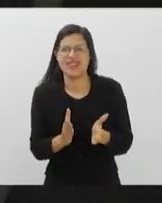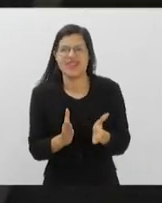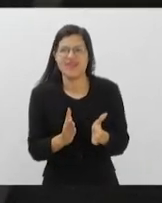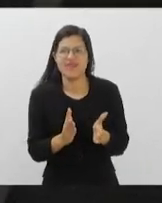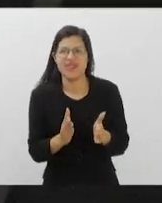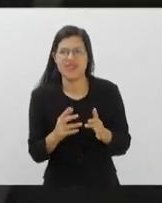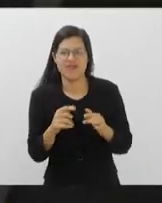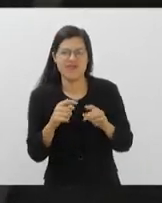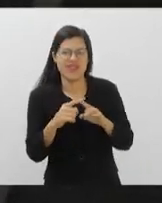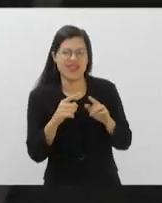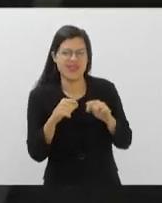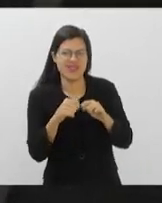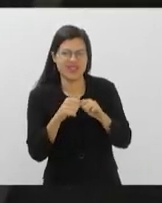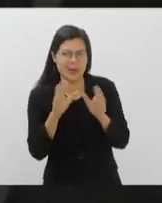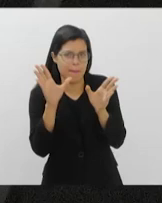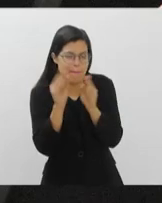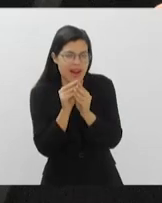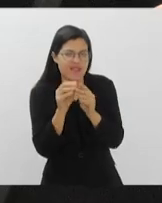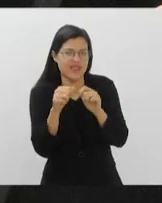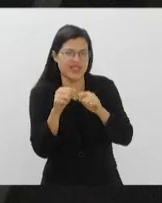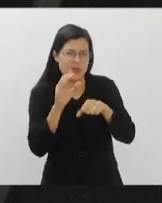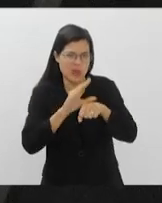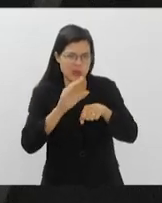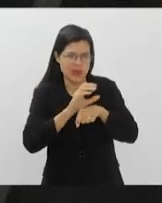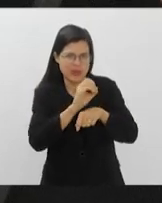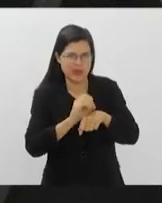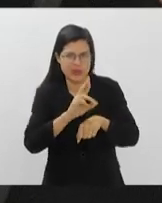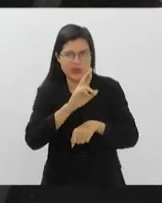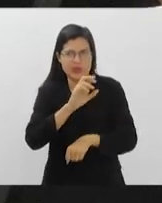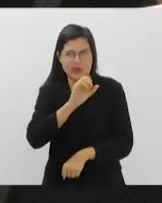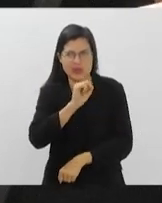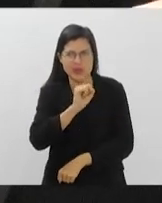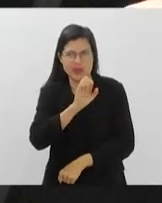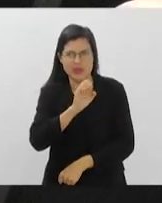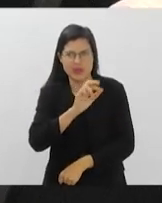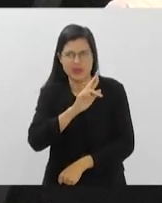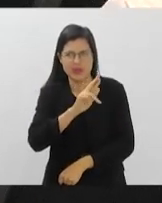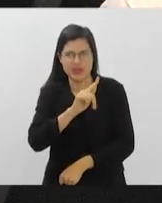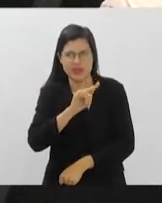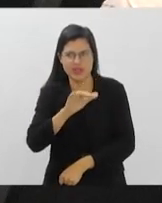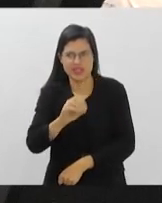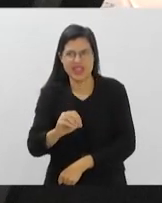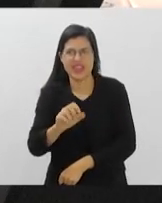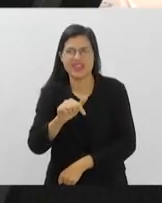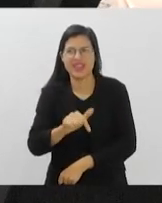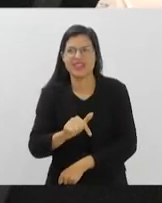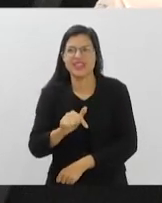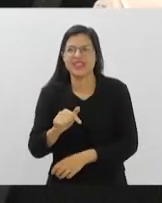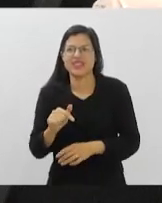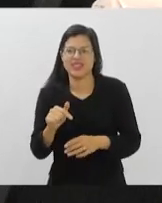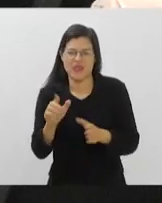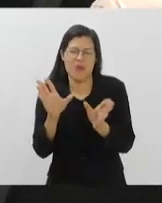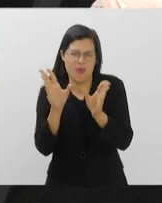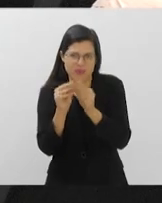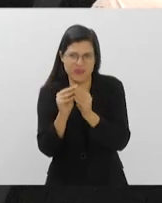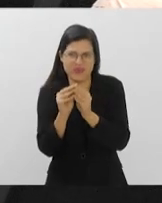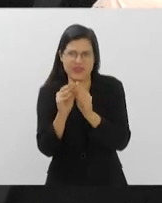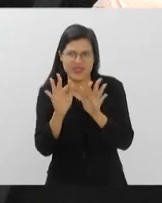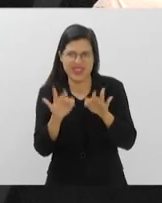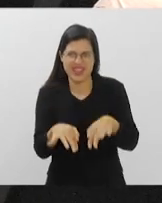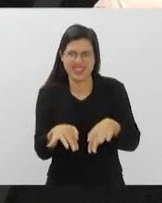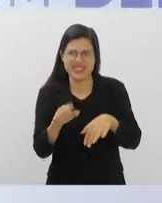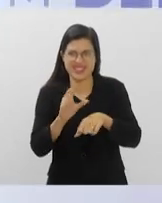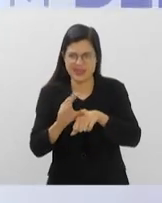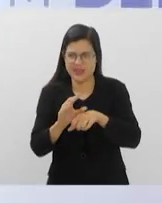curso com o Dr Sérgio entendeu mas eu não concluí ainda de falar demais falar falar falar demais não falar além do tempo entendeu eu vou concluir esse curso também Dr